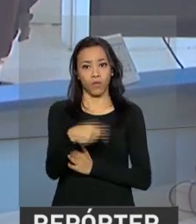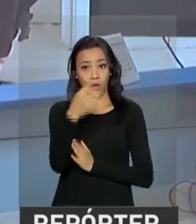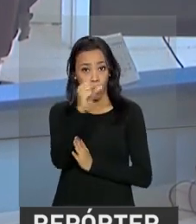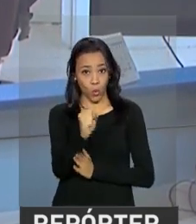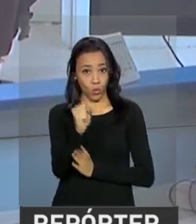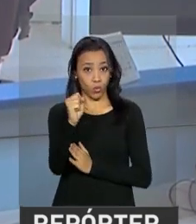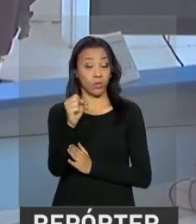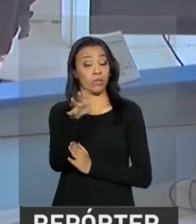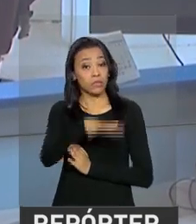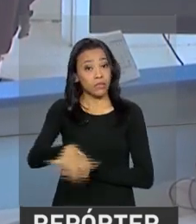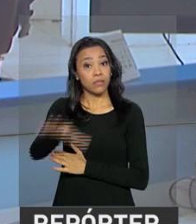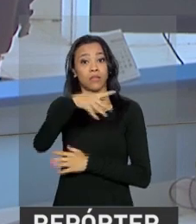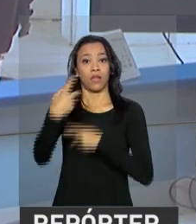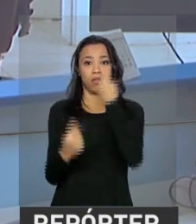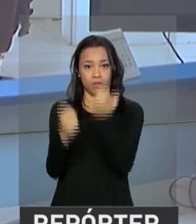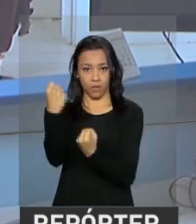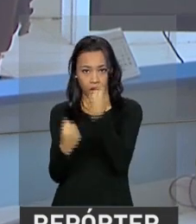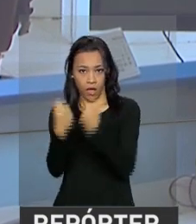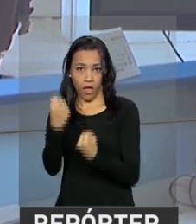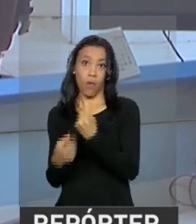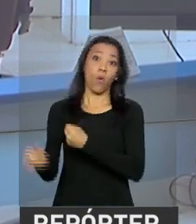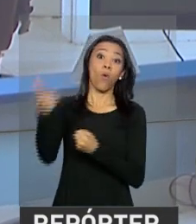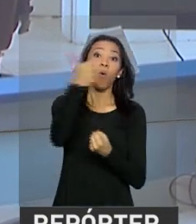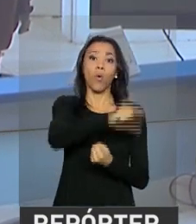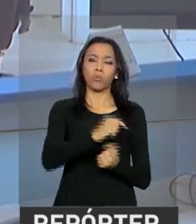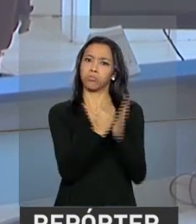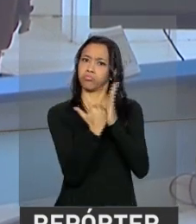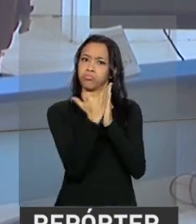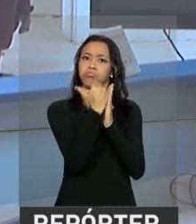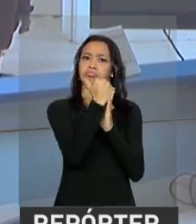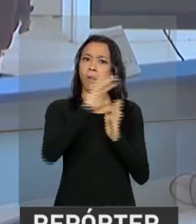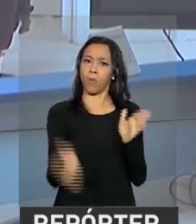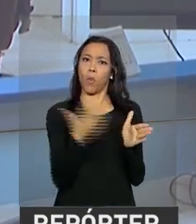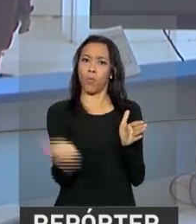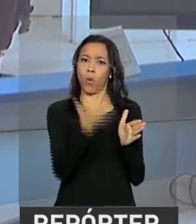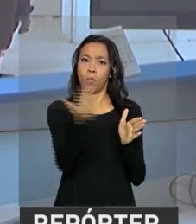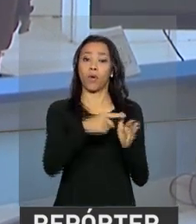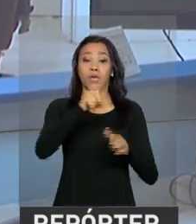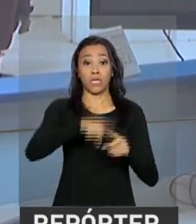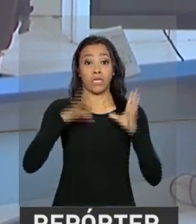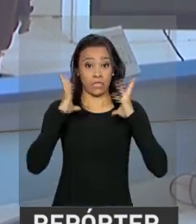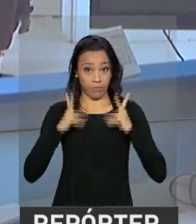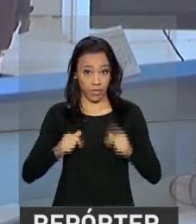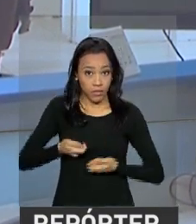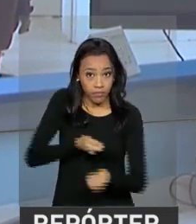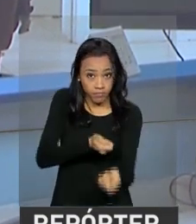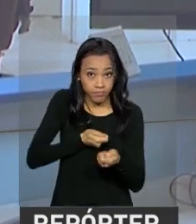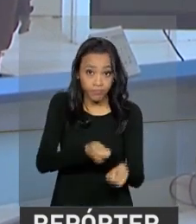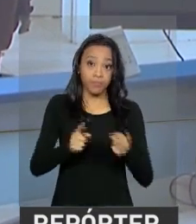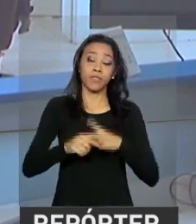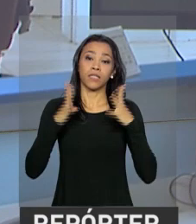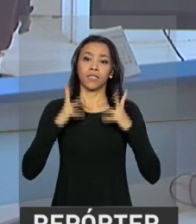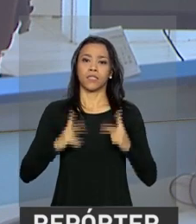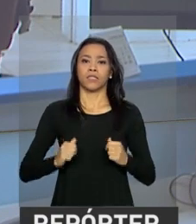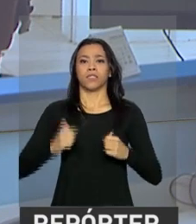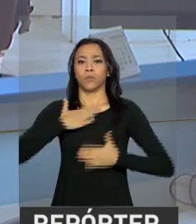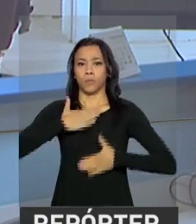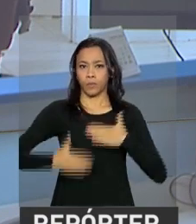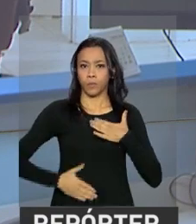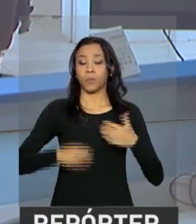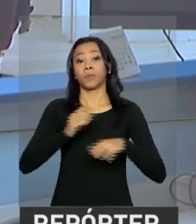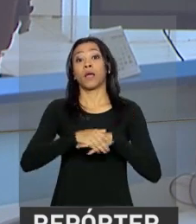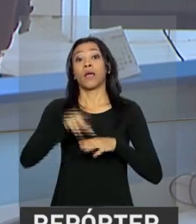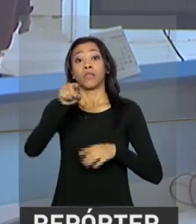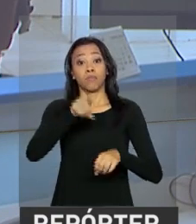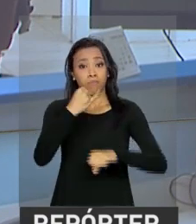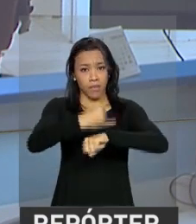no setor de automóveis. Outros segmentos que registraram alta na produção foram os de produtos de limpeza, higiene pessoal,